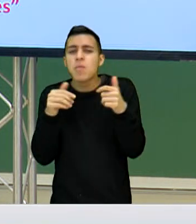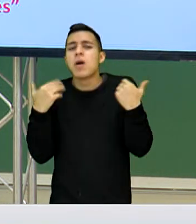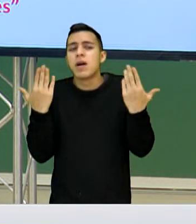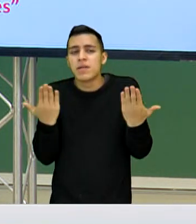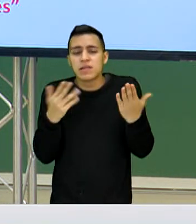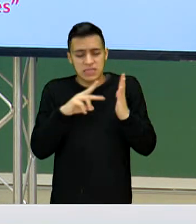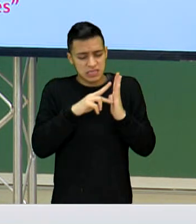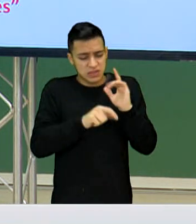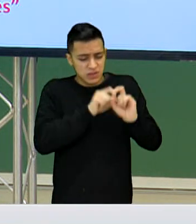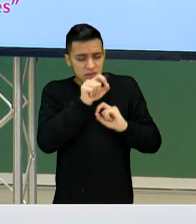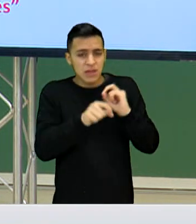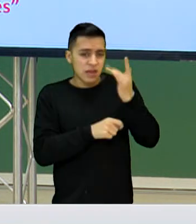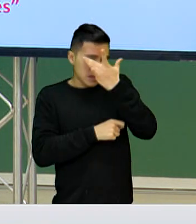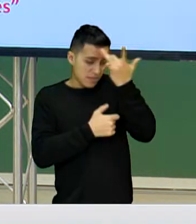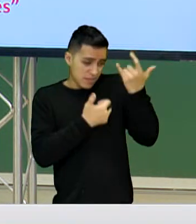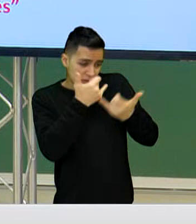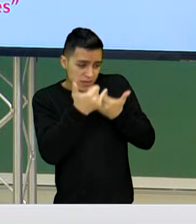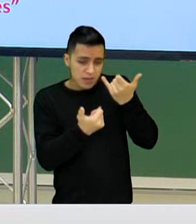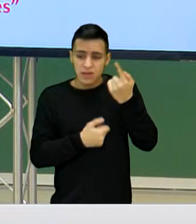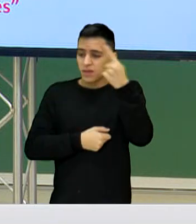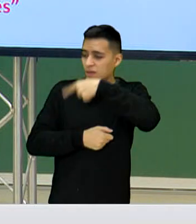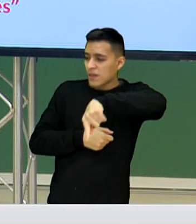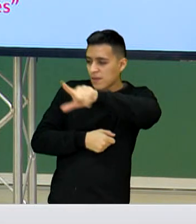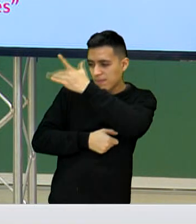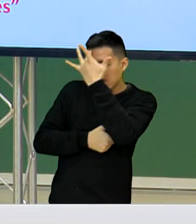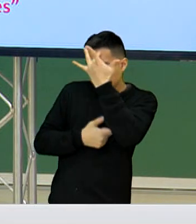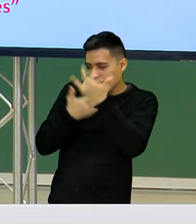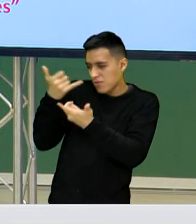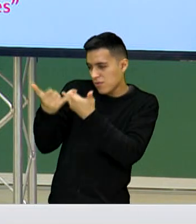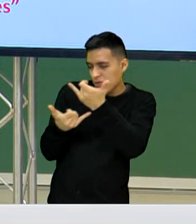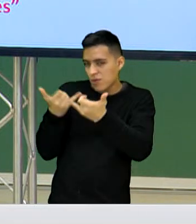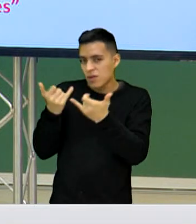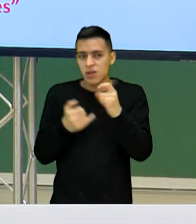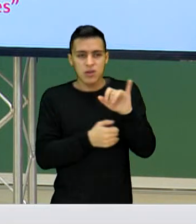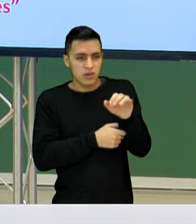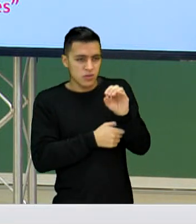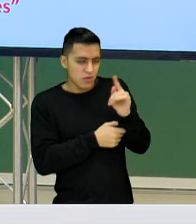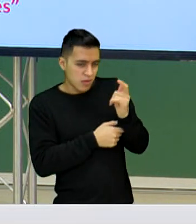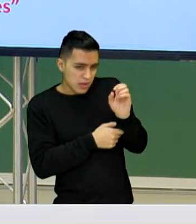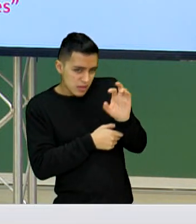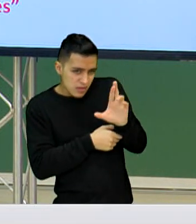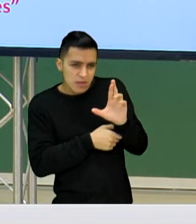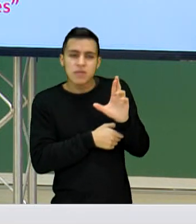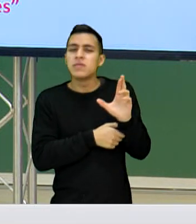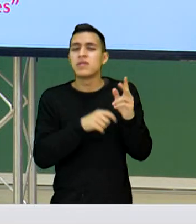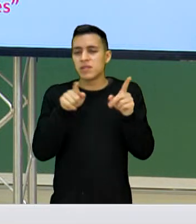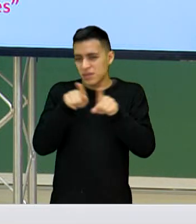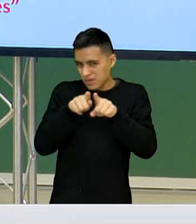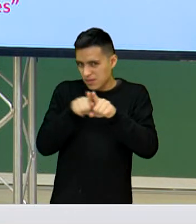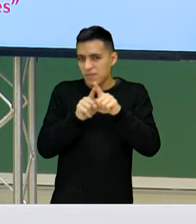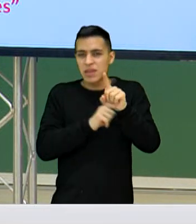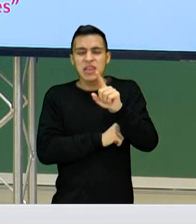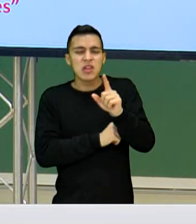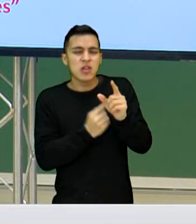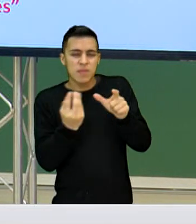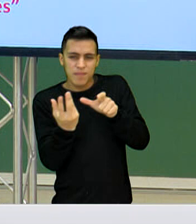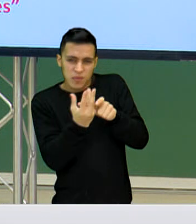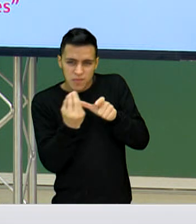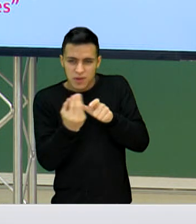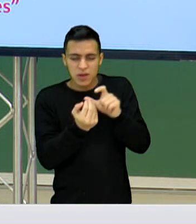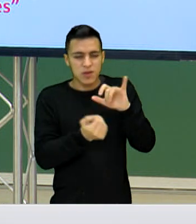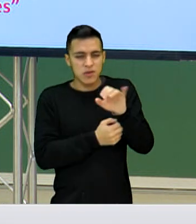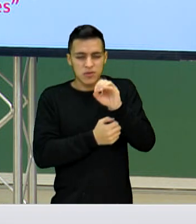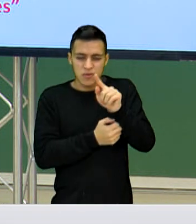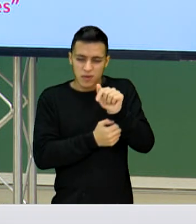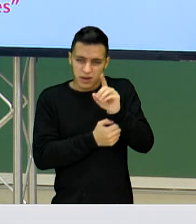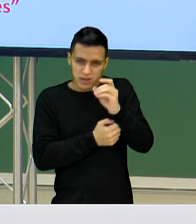e significam jogador e jogadores, né? Jogador e jogadores que está